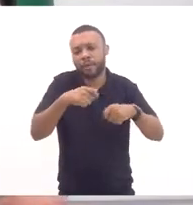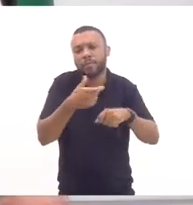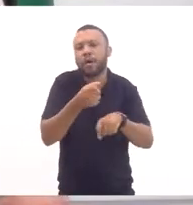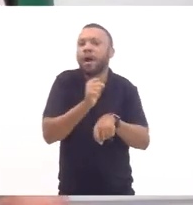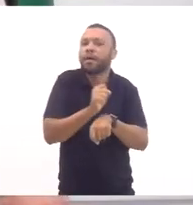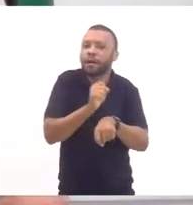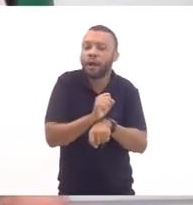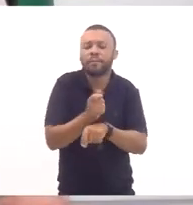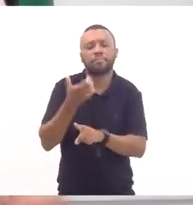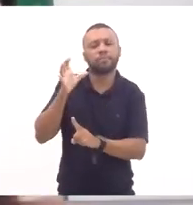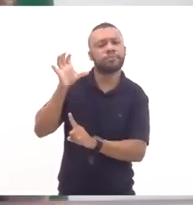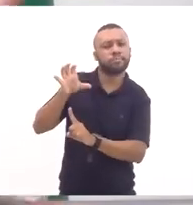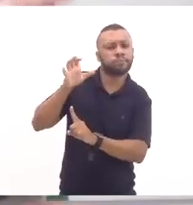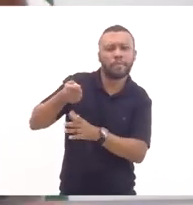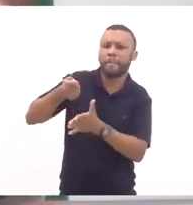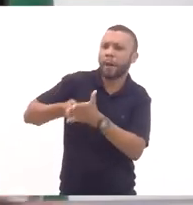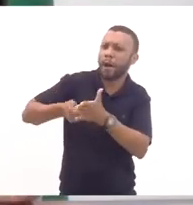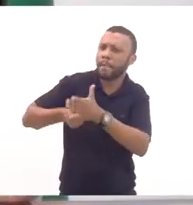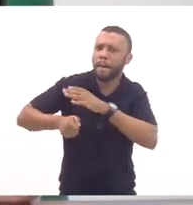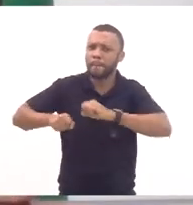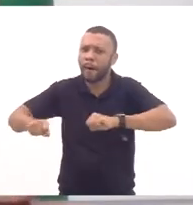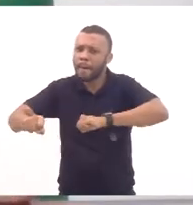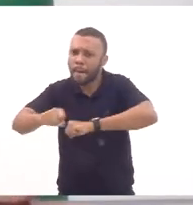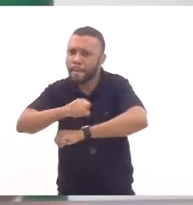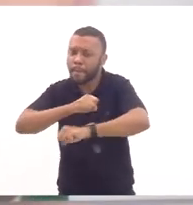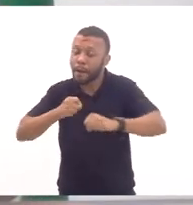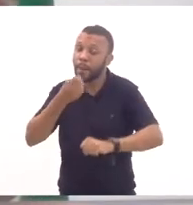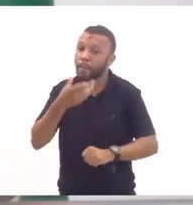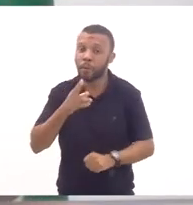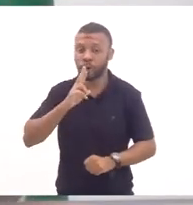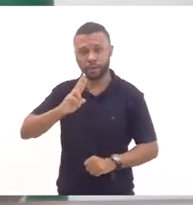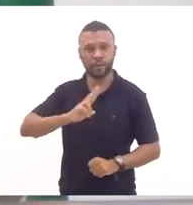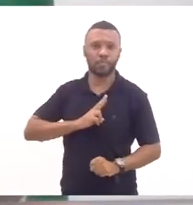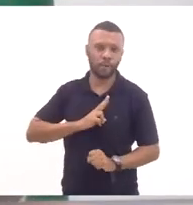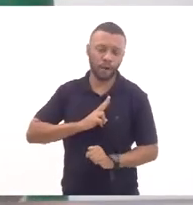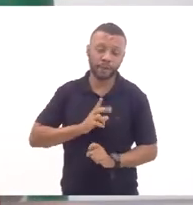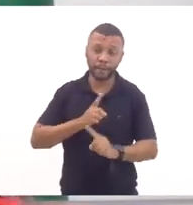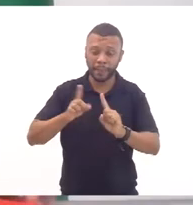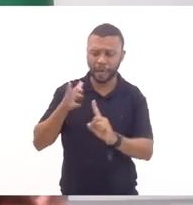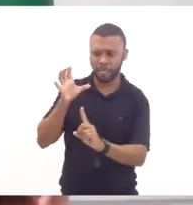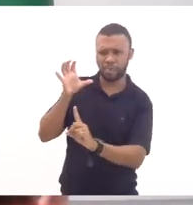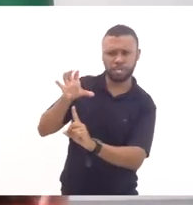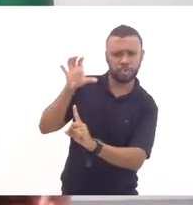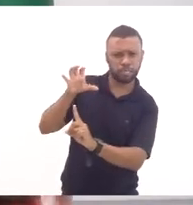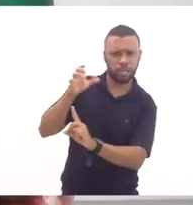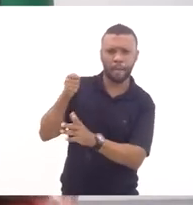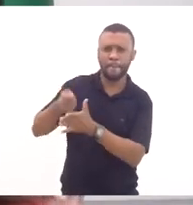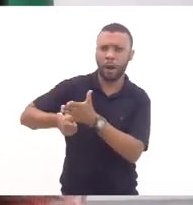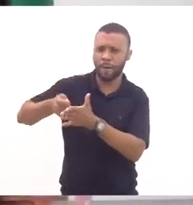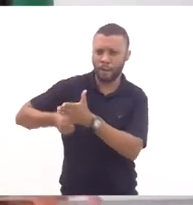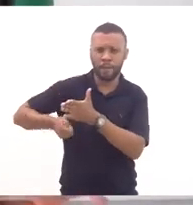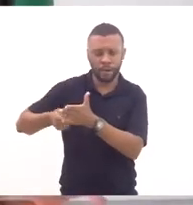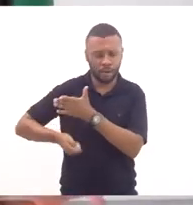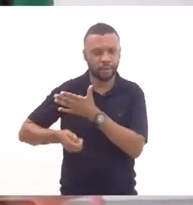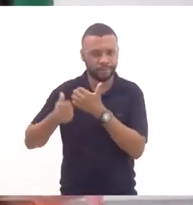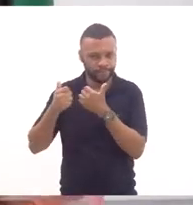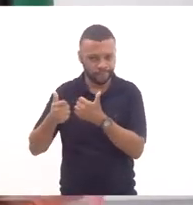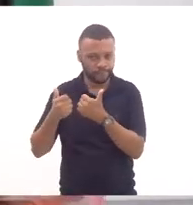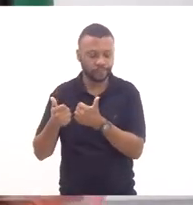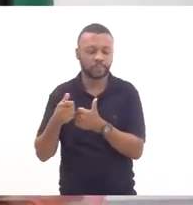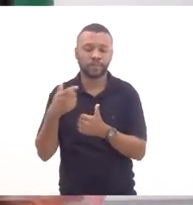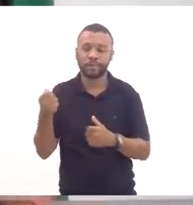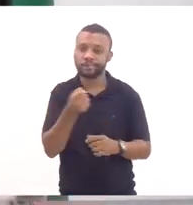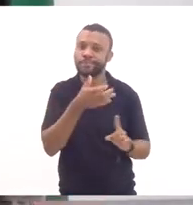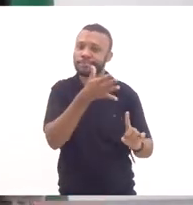pode parar, né? É bom que a gente tenha esse retorno, mas a pressão não pode parar. Eu passo imediatamente para a nossa